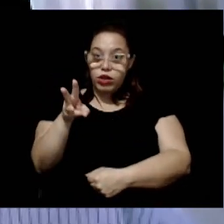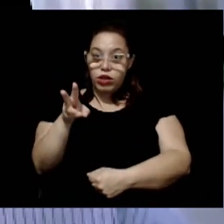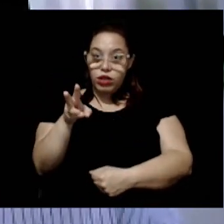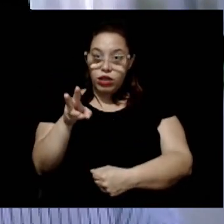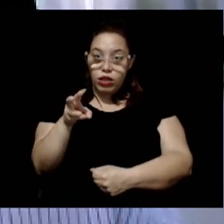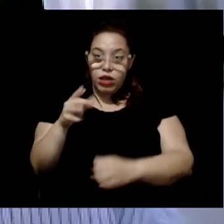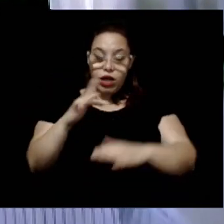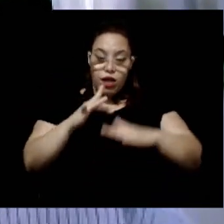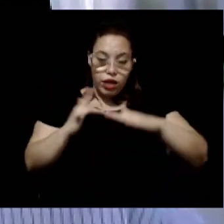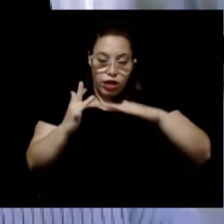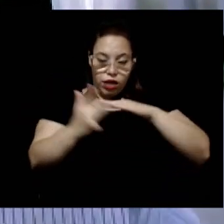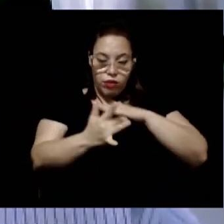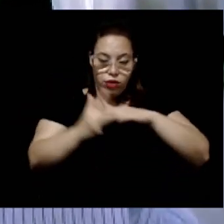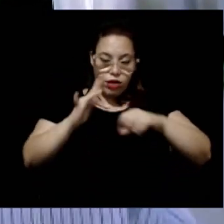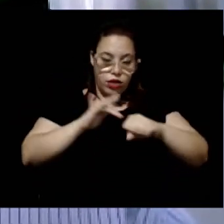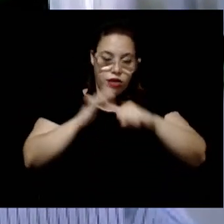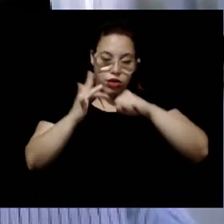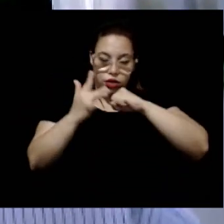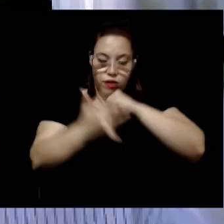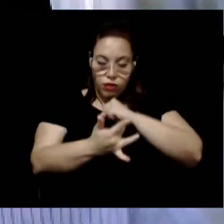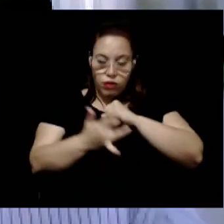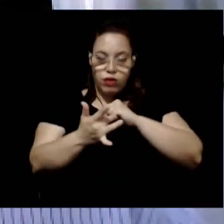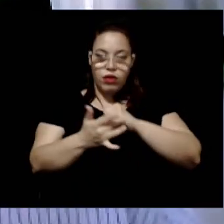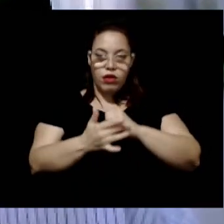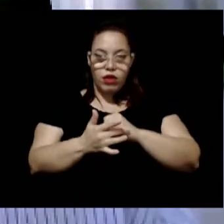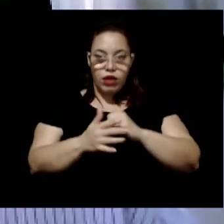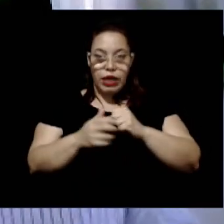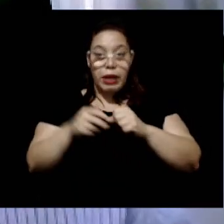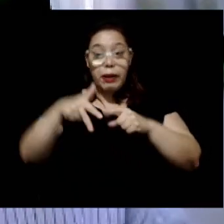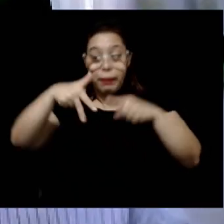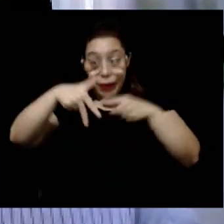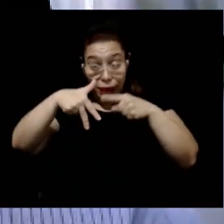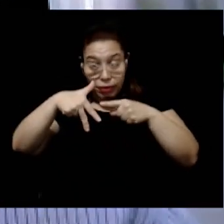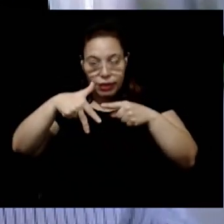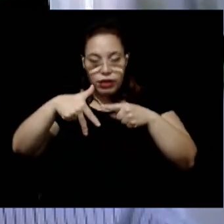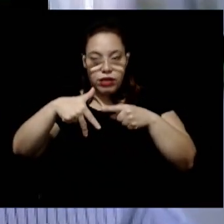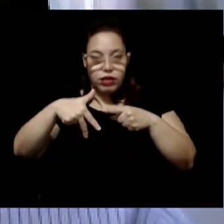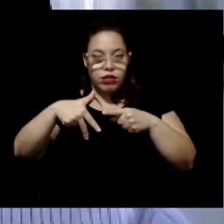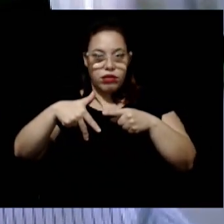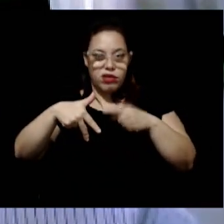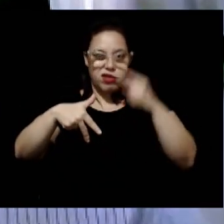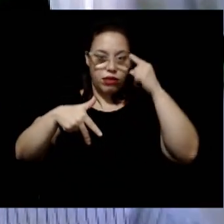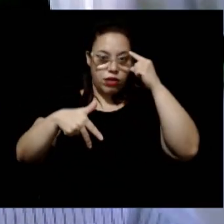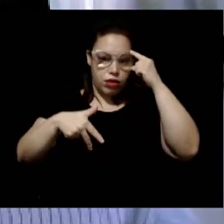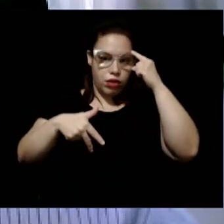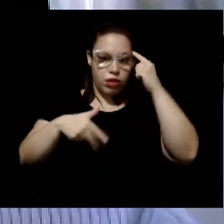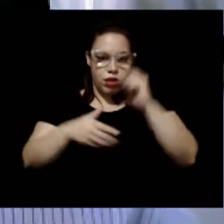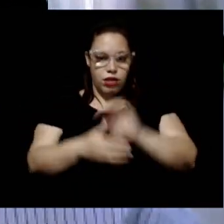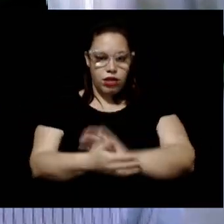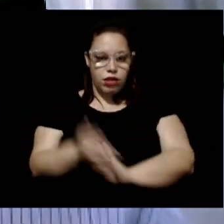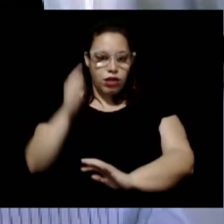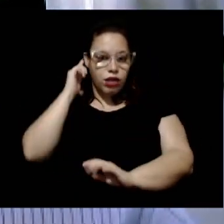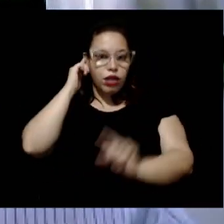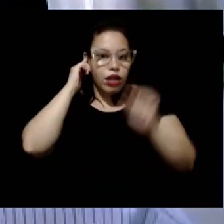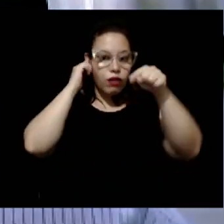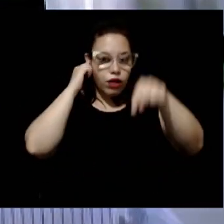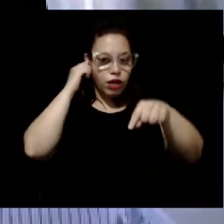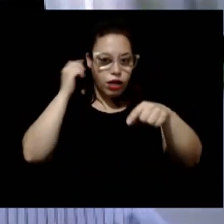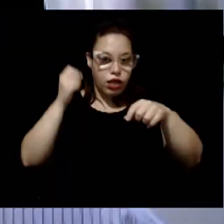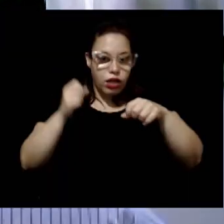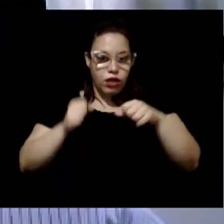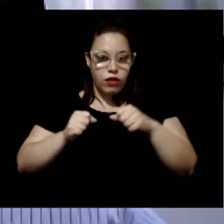sociais. Nós temos mídias sociais para pacientes, com essa intenção de a gente fazer o que a gente está fazendo aqui de uma forma